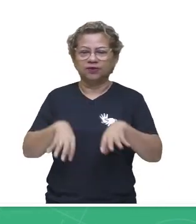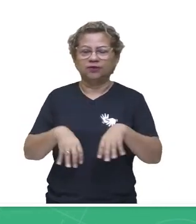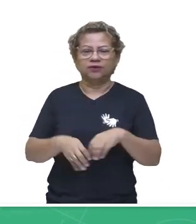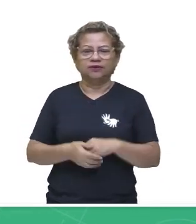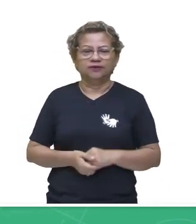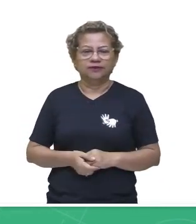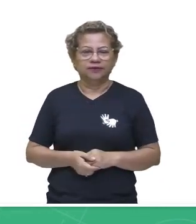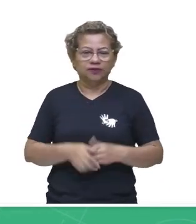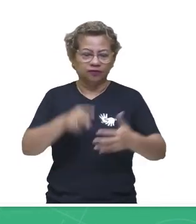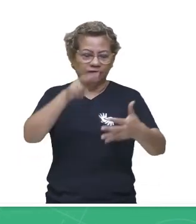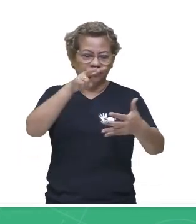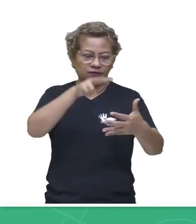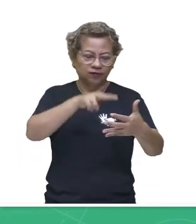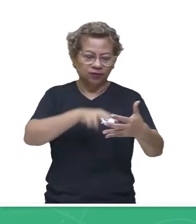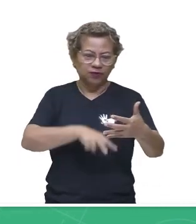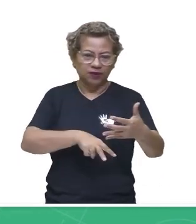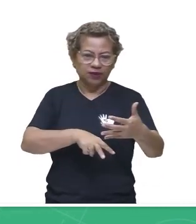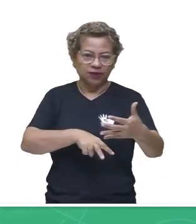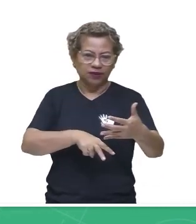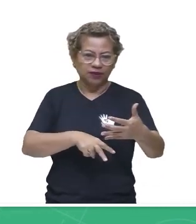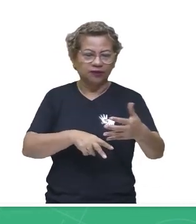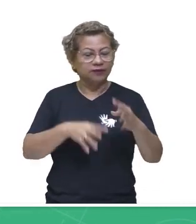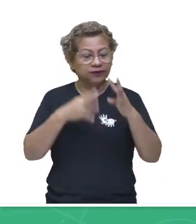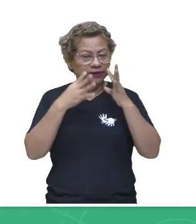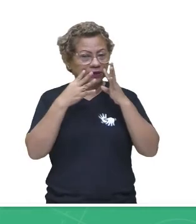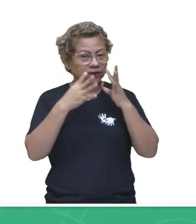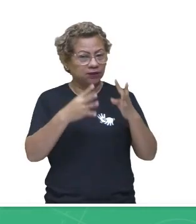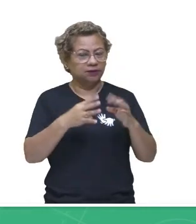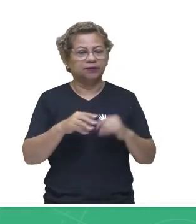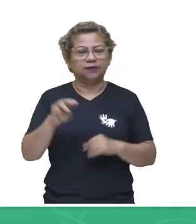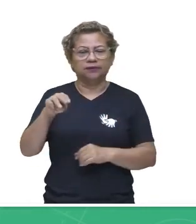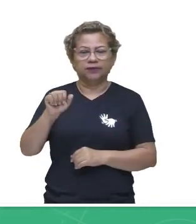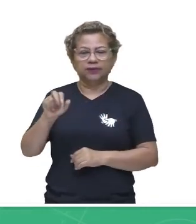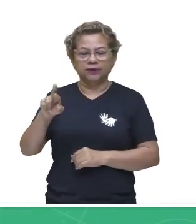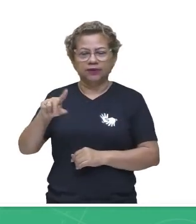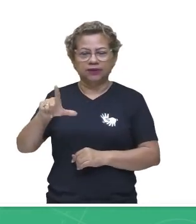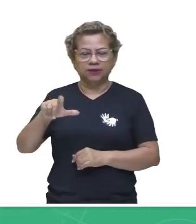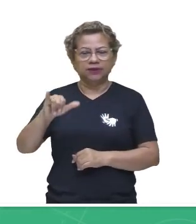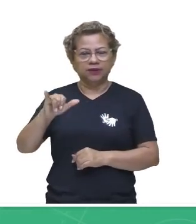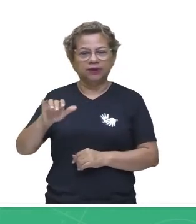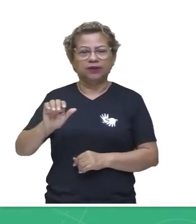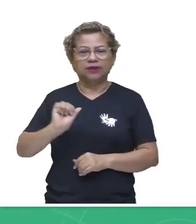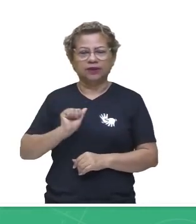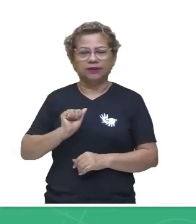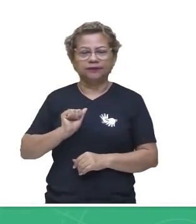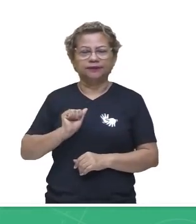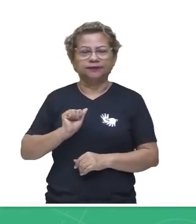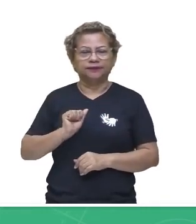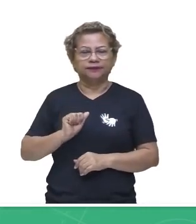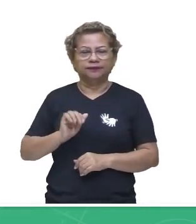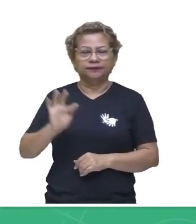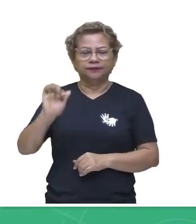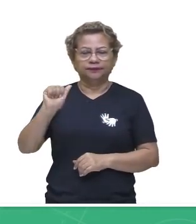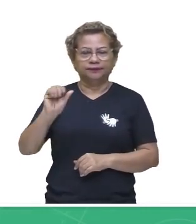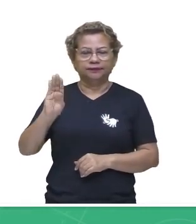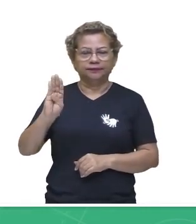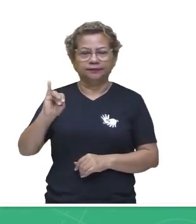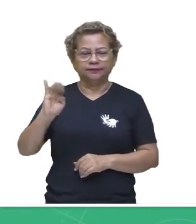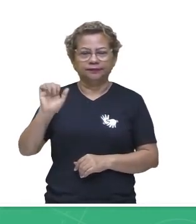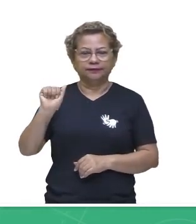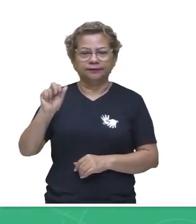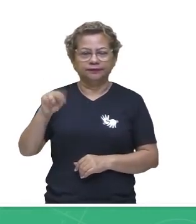nosso gabarito enquanto eu leio as questões de vocês. A Marli respondeu A, a Tatiana respondeu B, a Fabiana respondeu